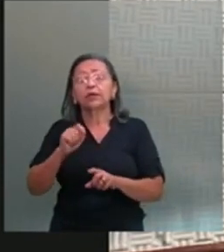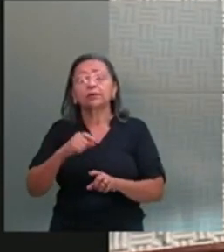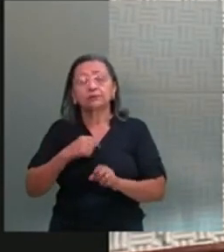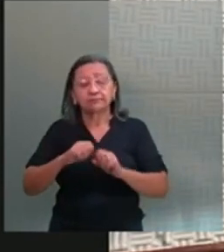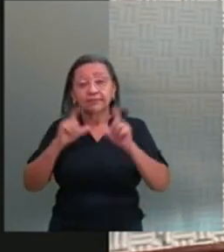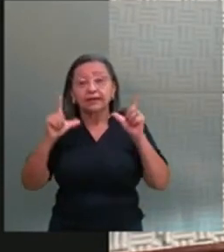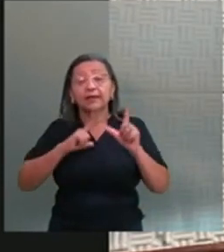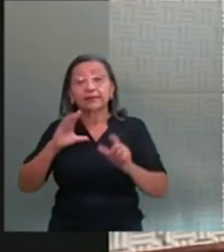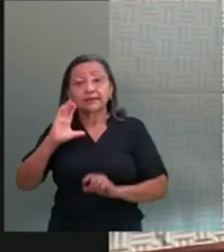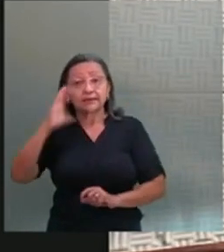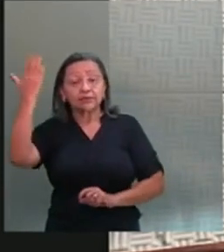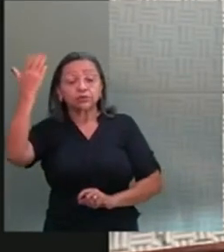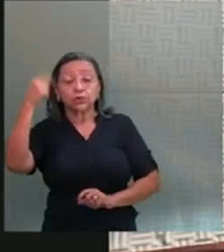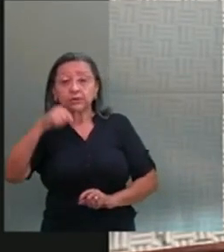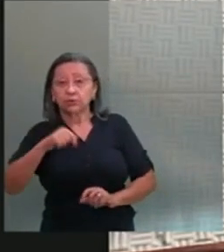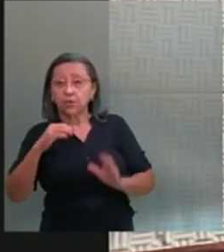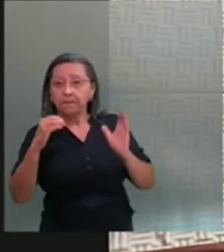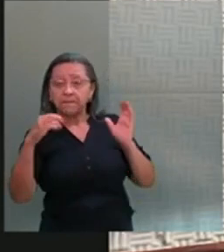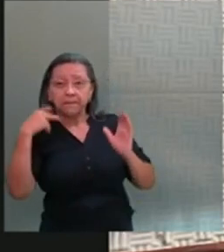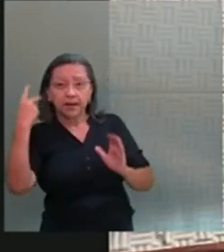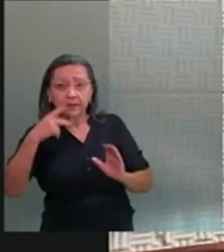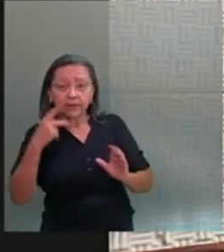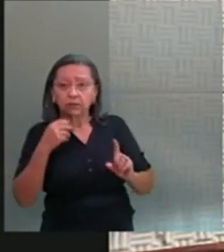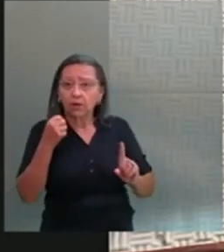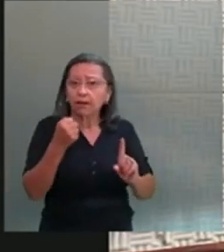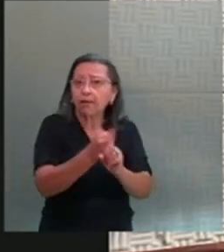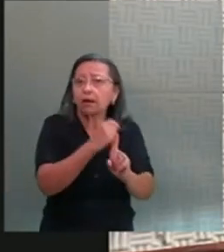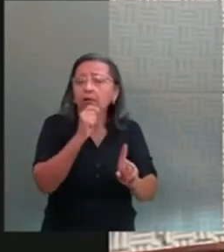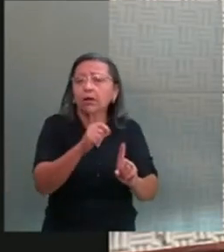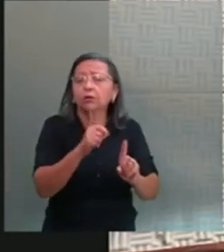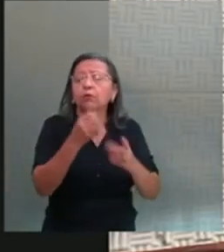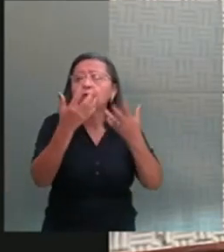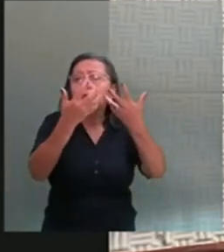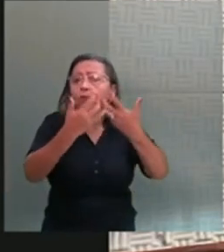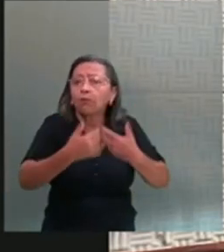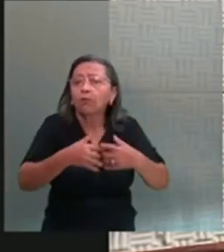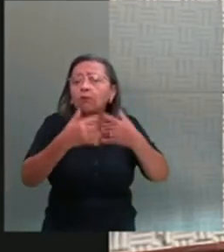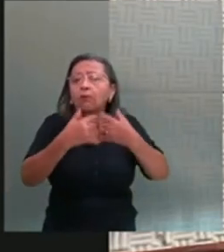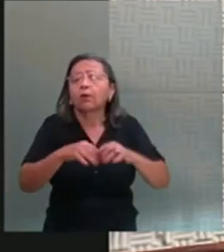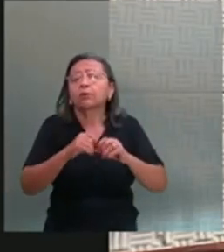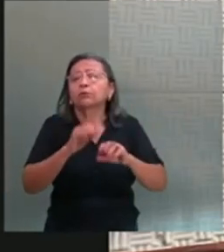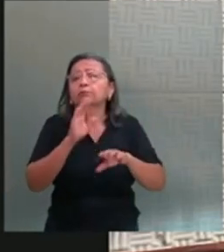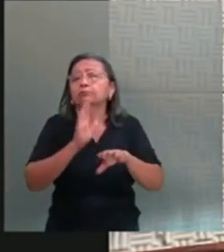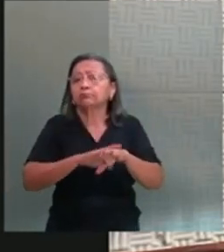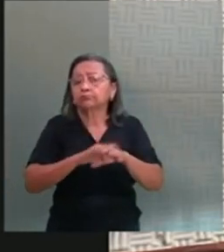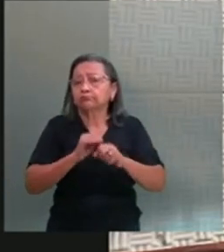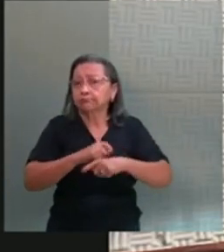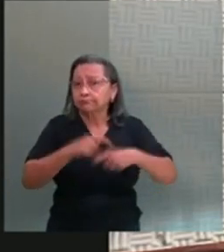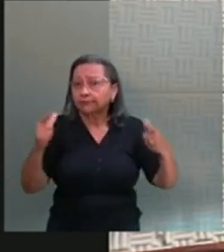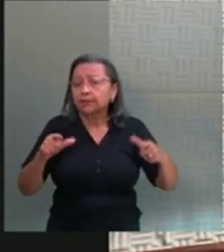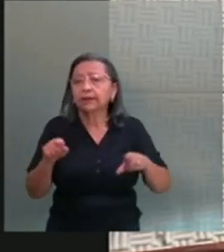que as decisões tomadas no parlamento impactam o funcionamento do Estado de forma ampla